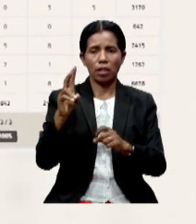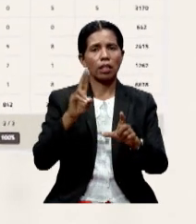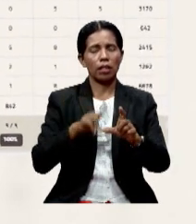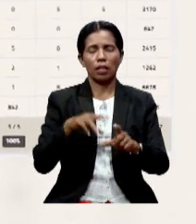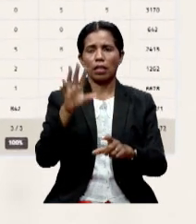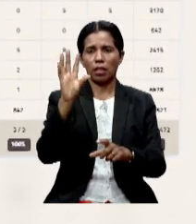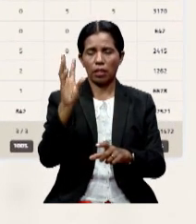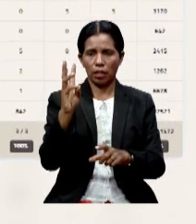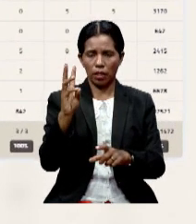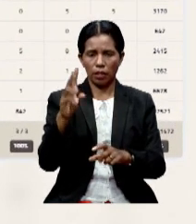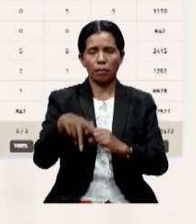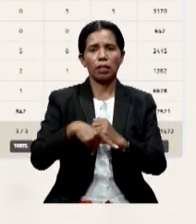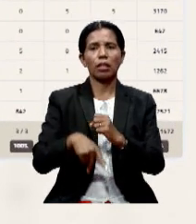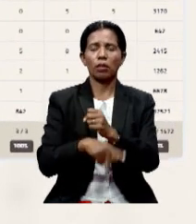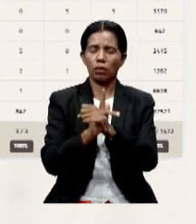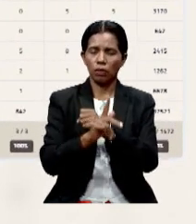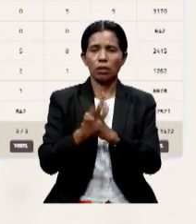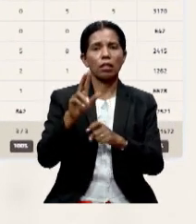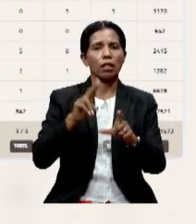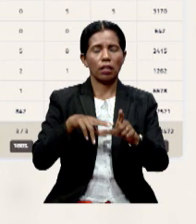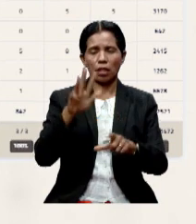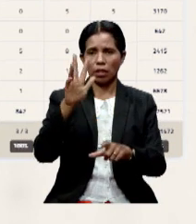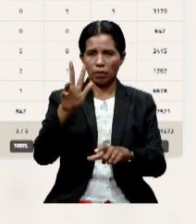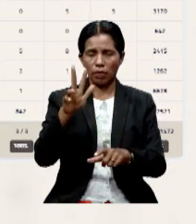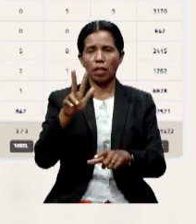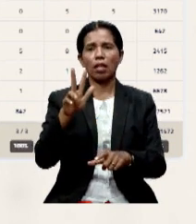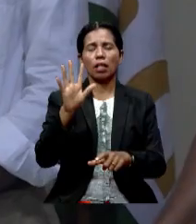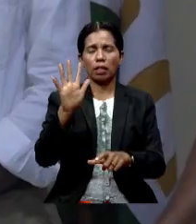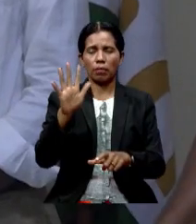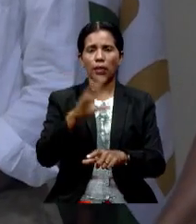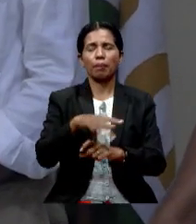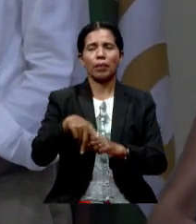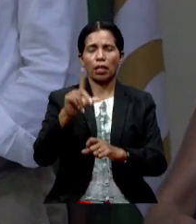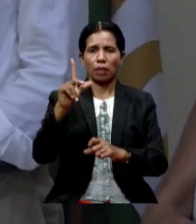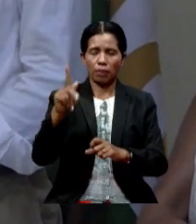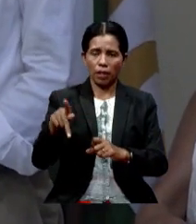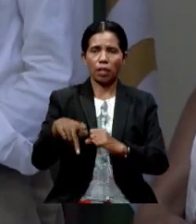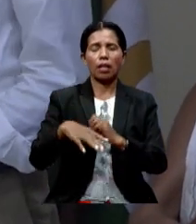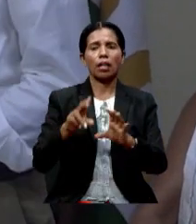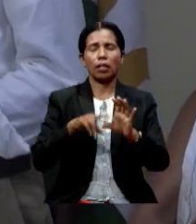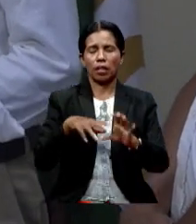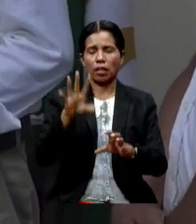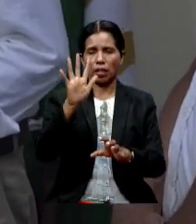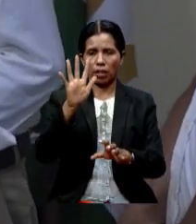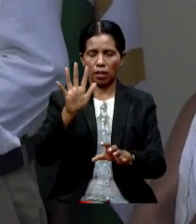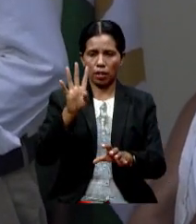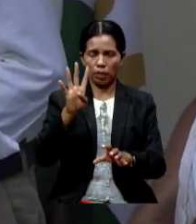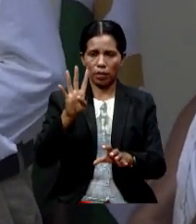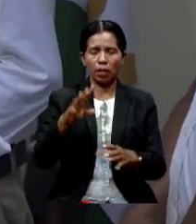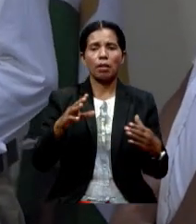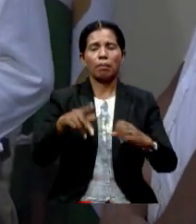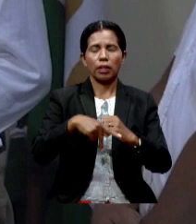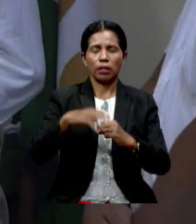Nen, Partido Conto, Rocadeira Lima, no PLP, Rocadeira Hat, Nune Partido Sinarte, ROPD,